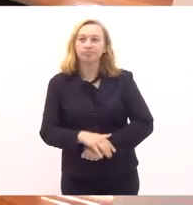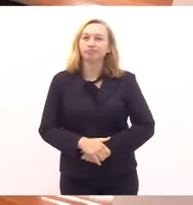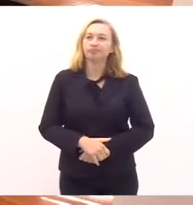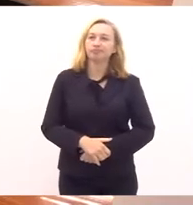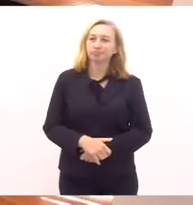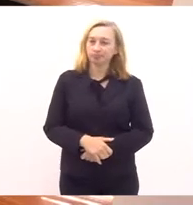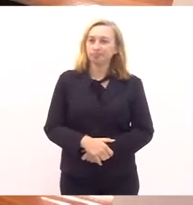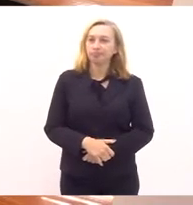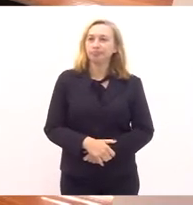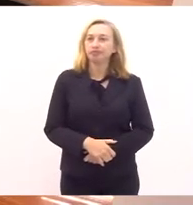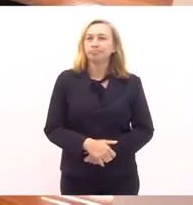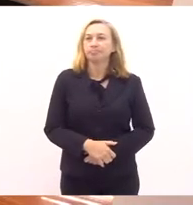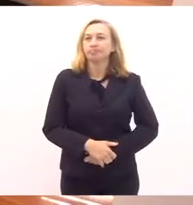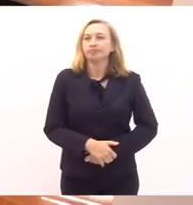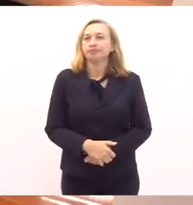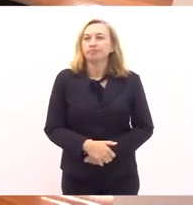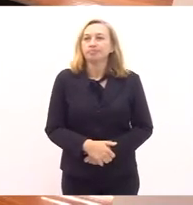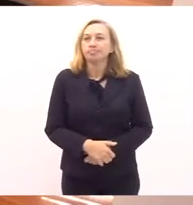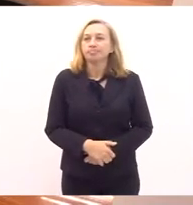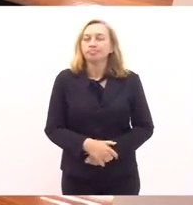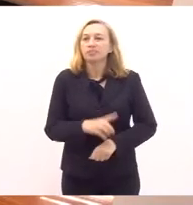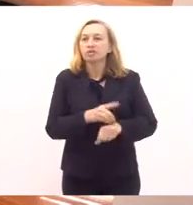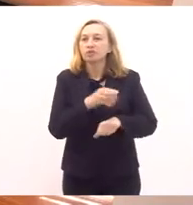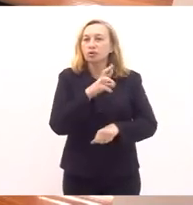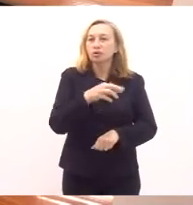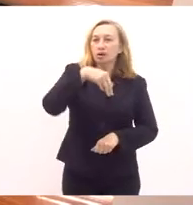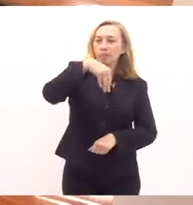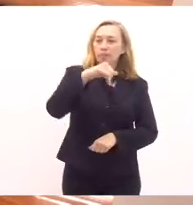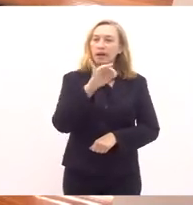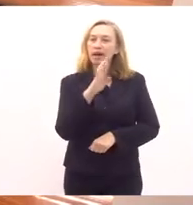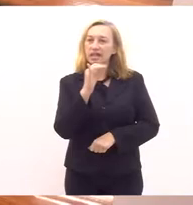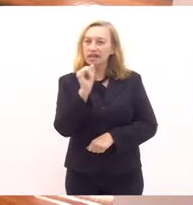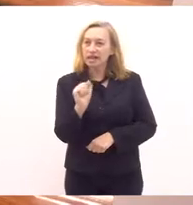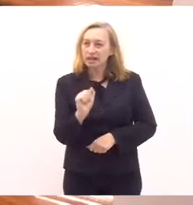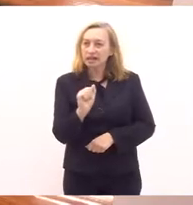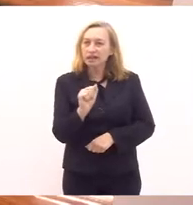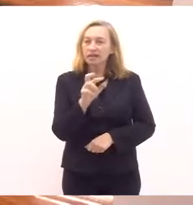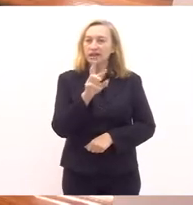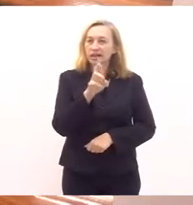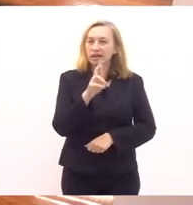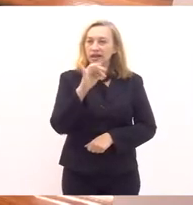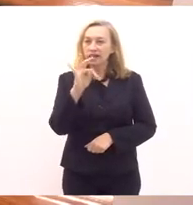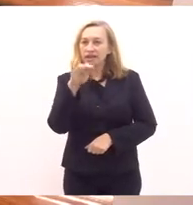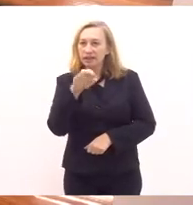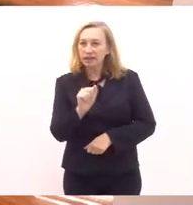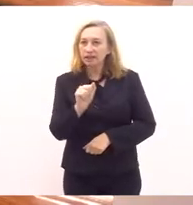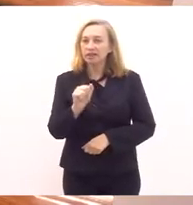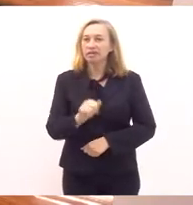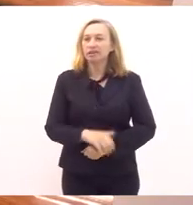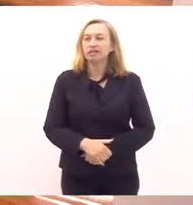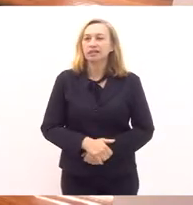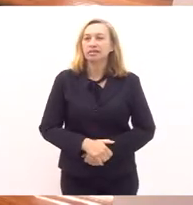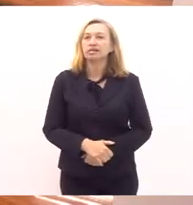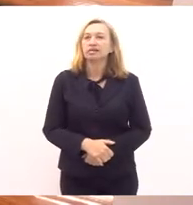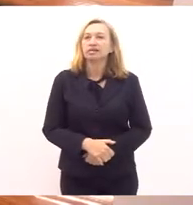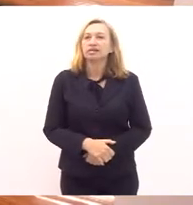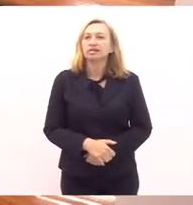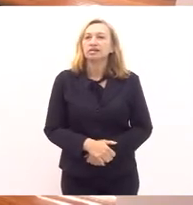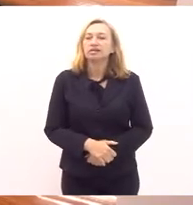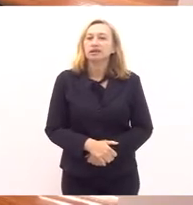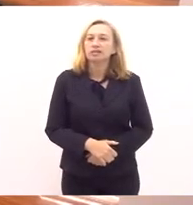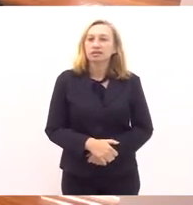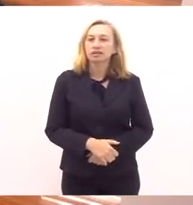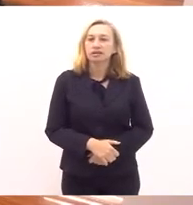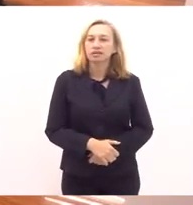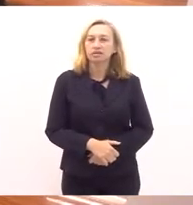né, a doutora Maria Rita. Deixa eu virar um pouquinho aqui. Ela me perguntou se você estava